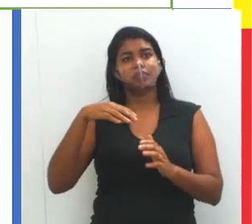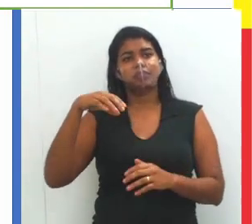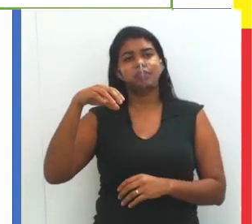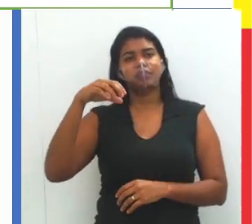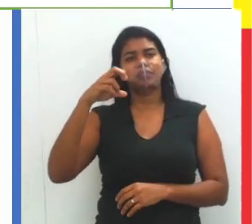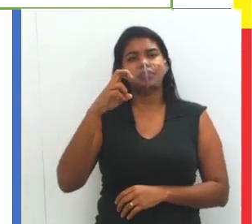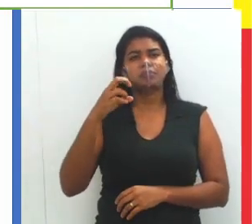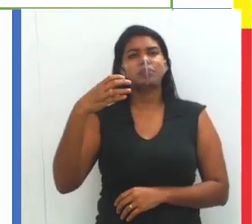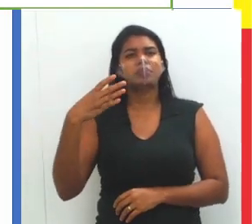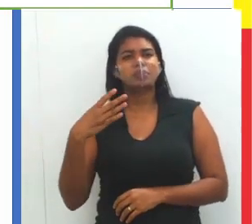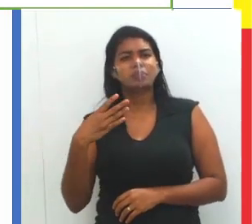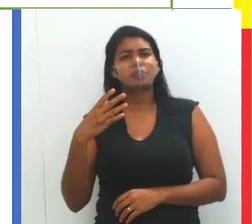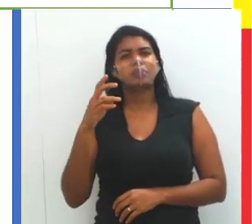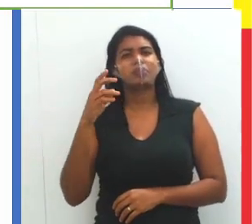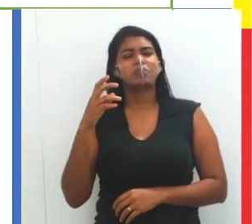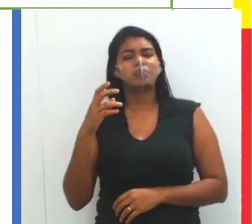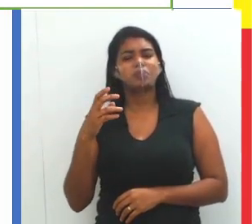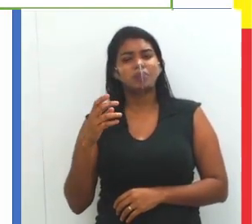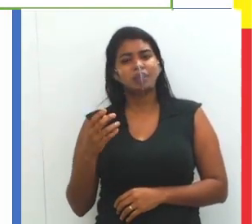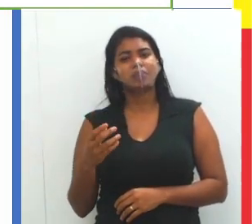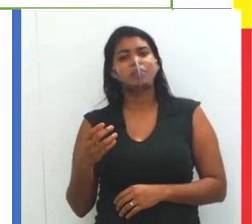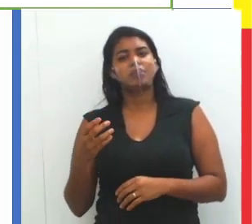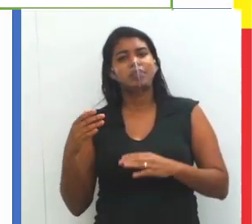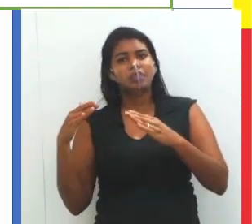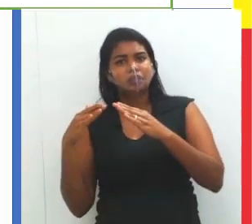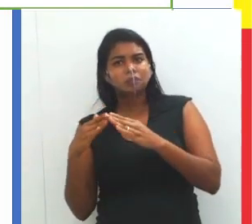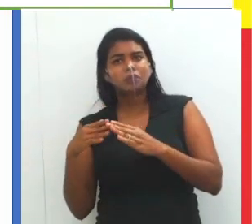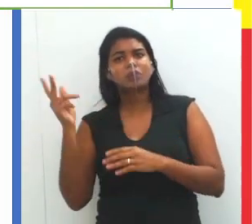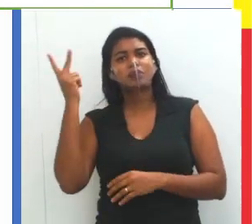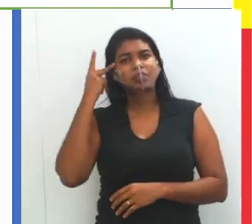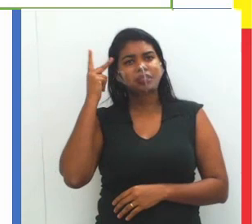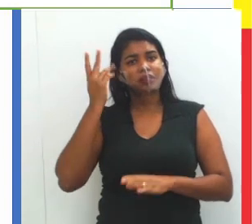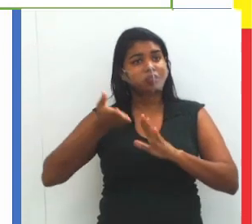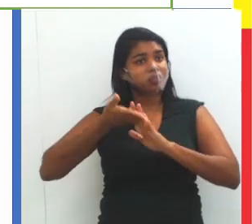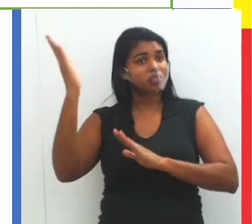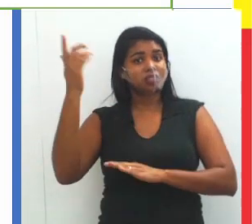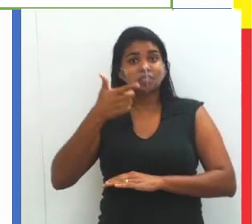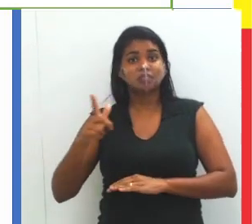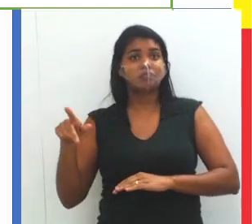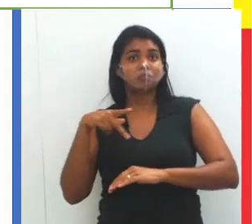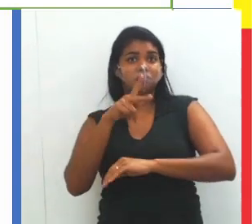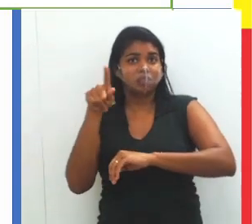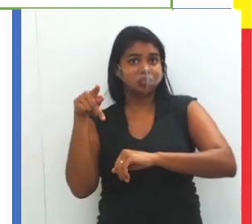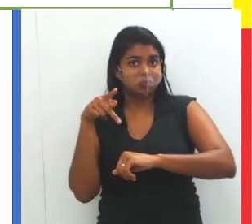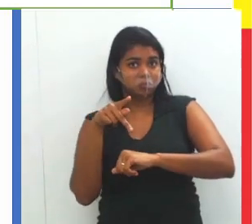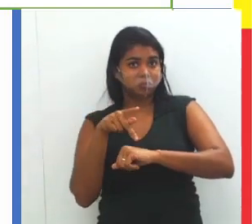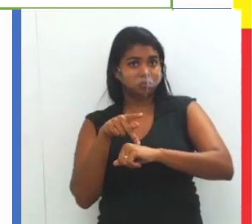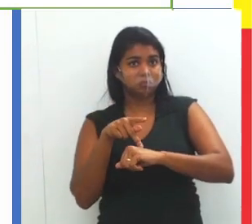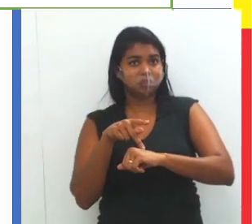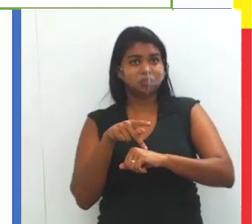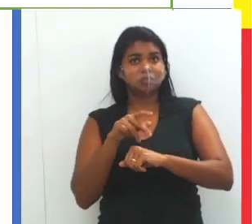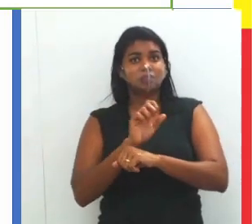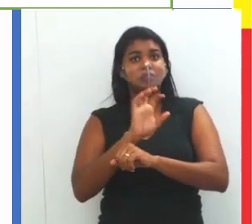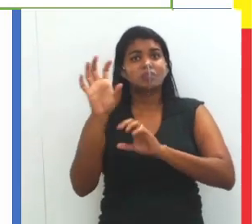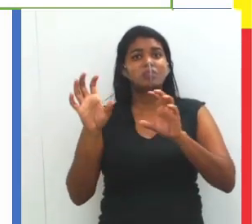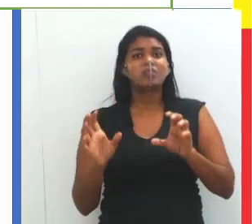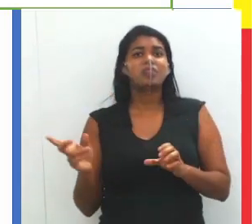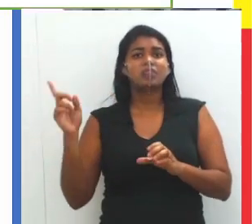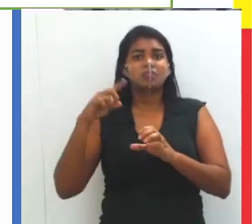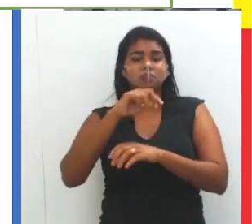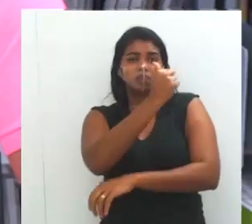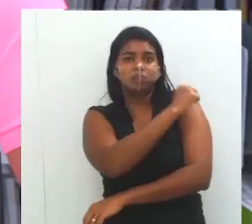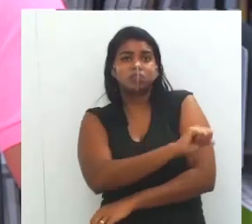1954, Luiz Gonzaga morou em São Paulo, de onde viajava para todo o país. Observe que ele saiu do Nordeste, foi para o Rio de